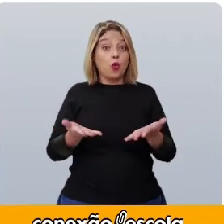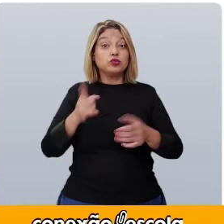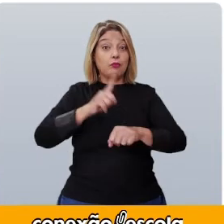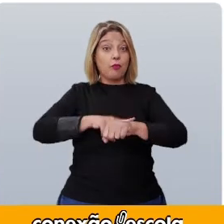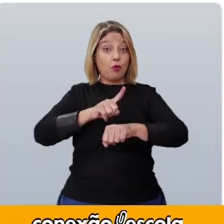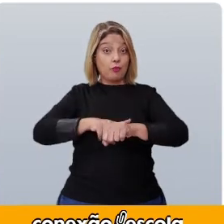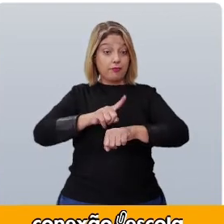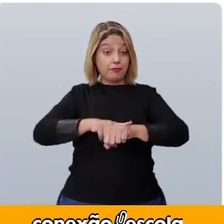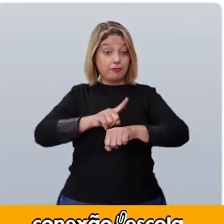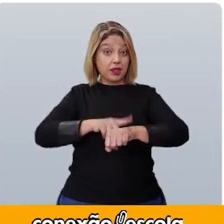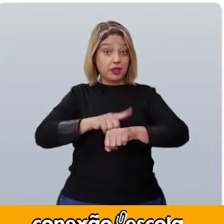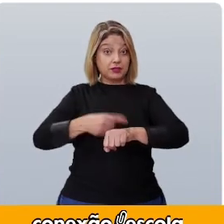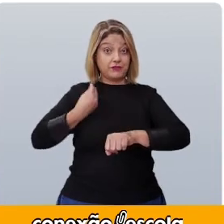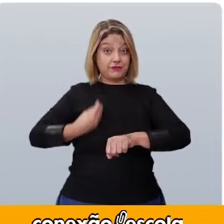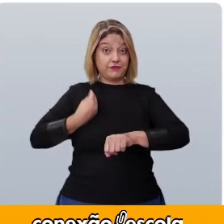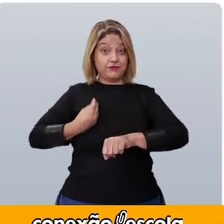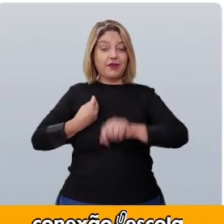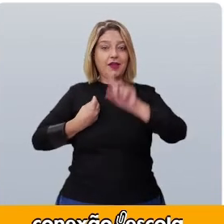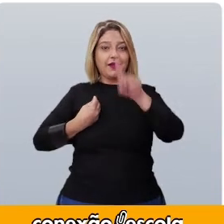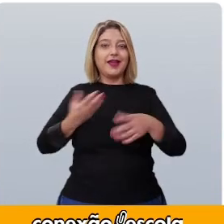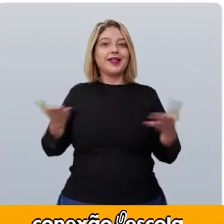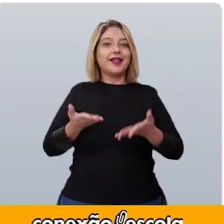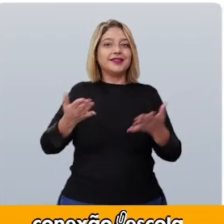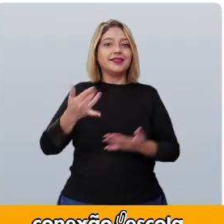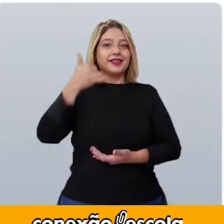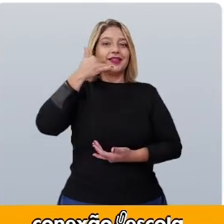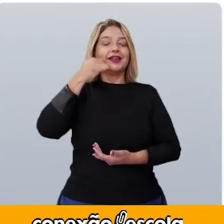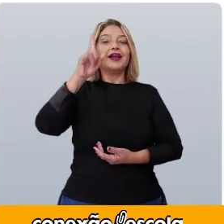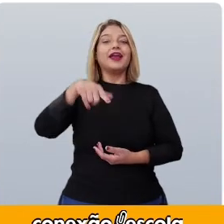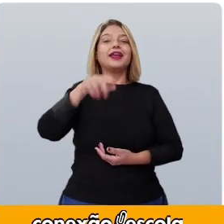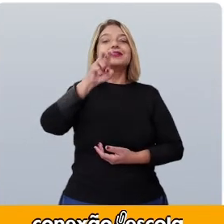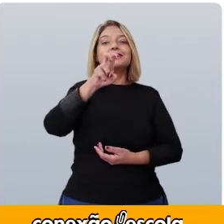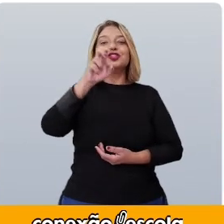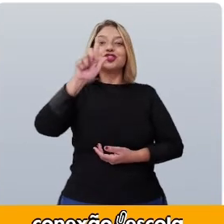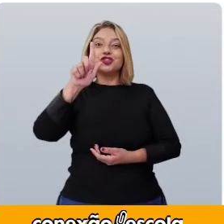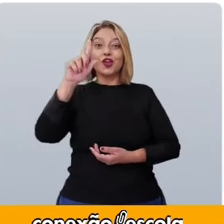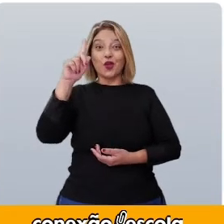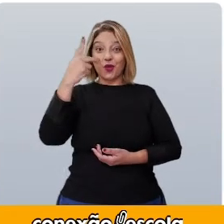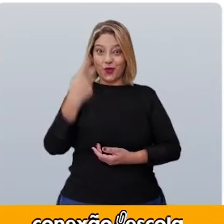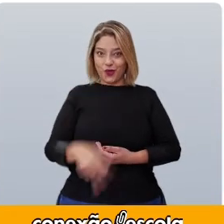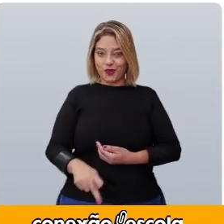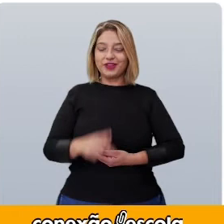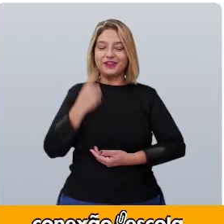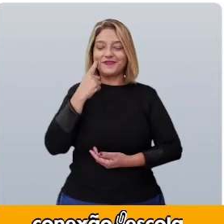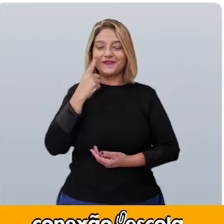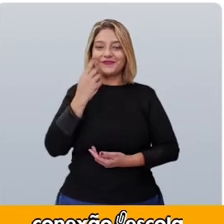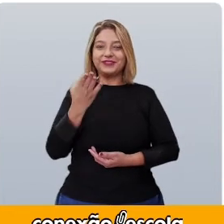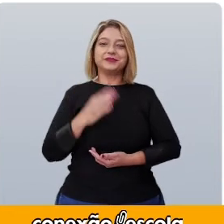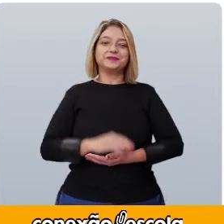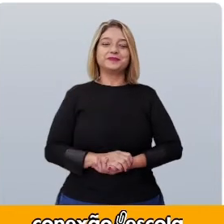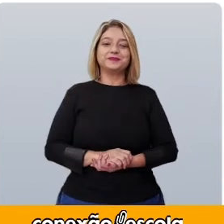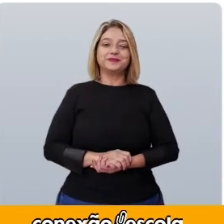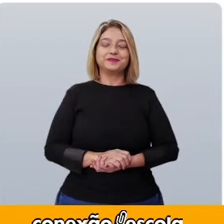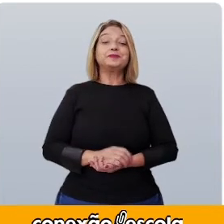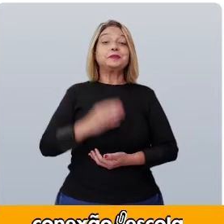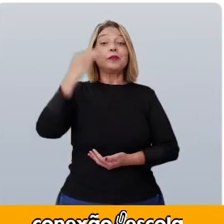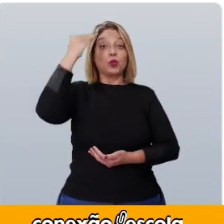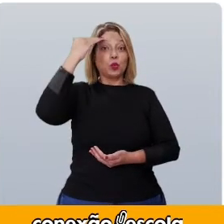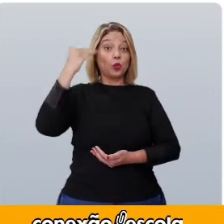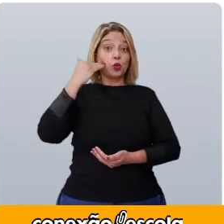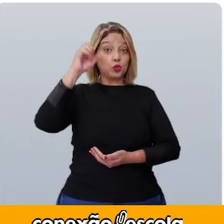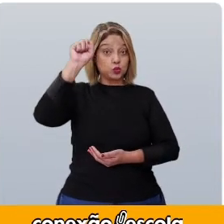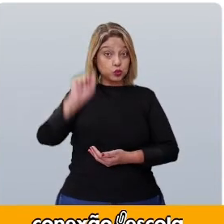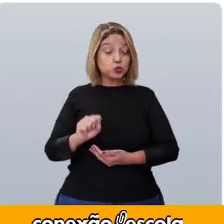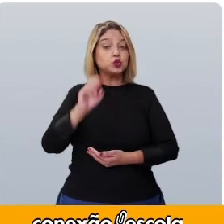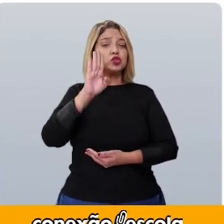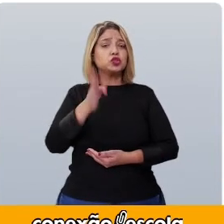é a chegada do 5G aqui em Goiânia. Vejam aí. Coreia do Sul já